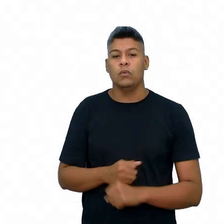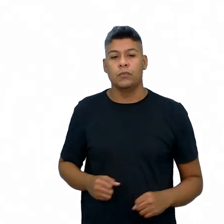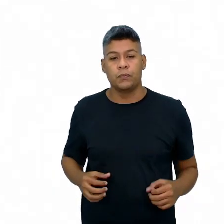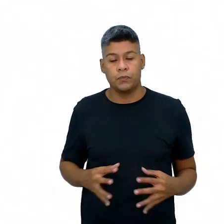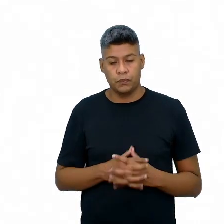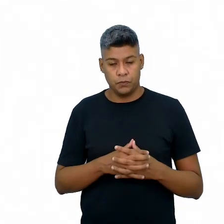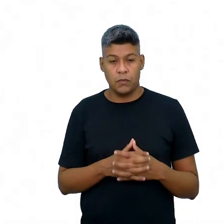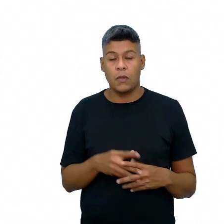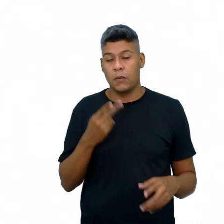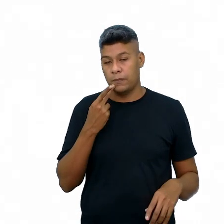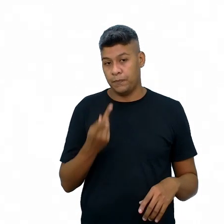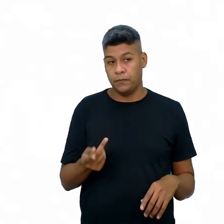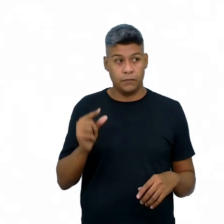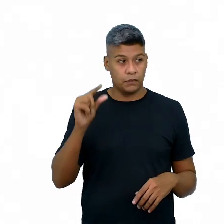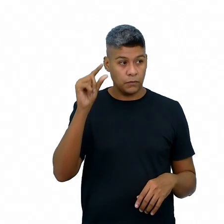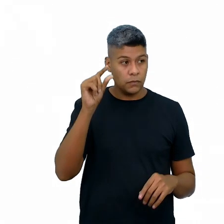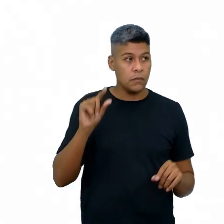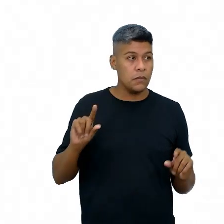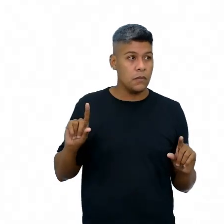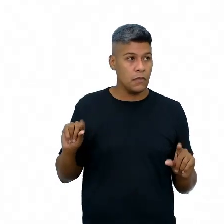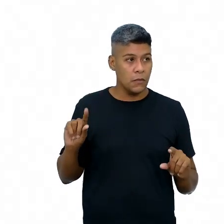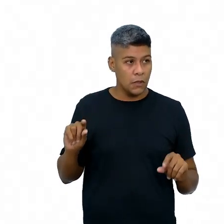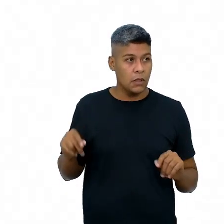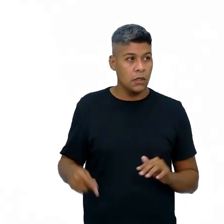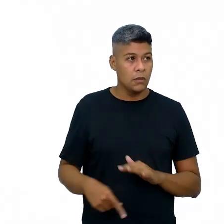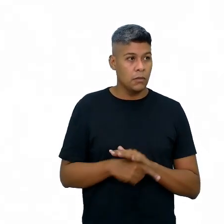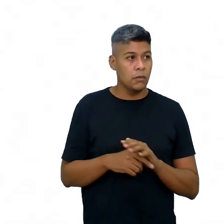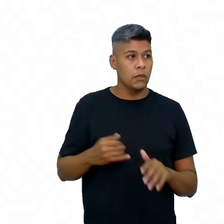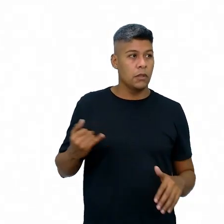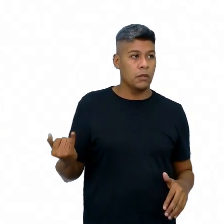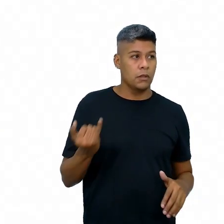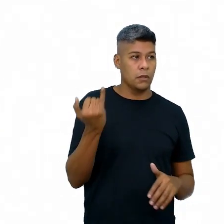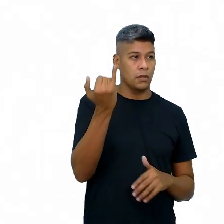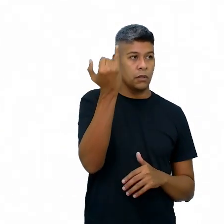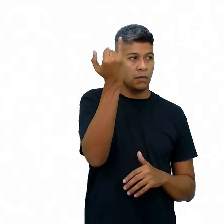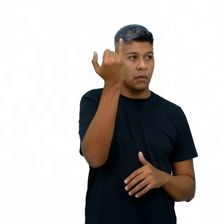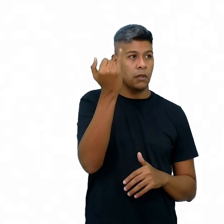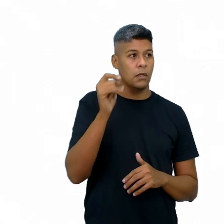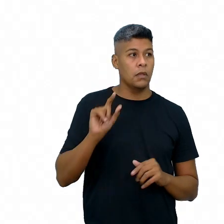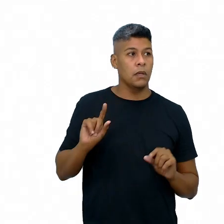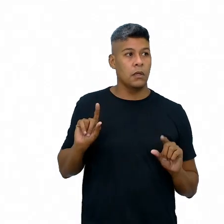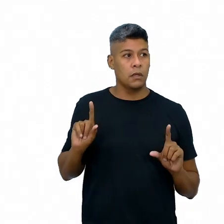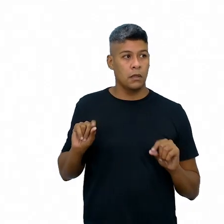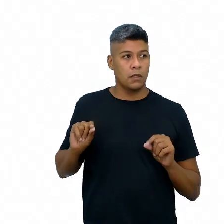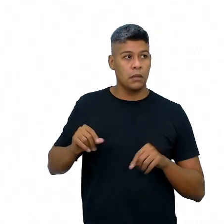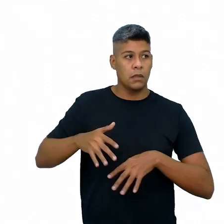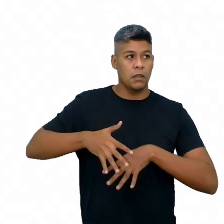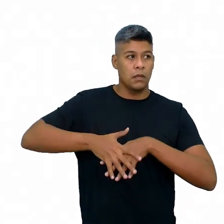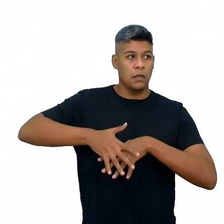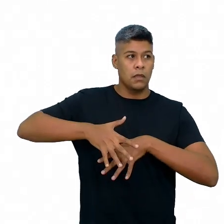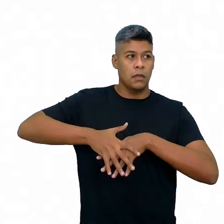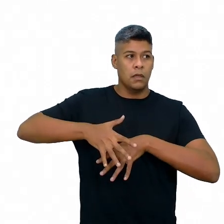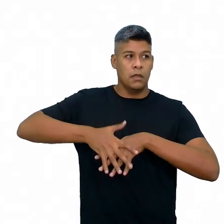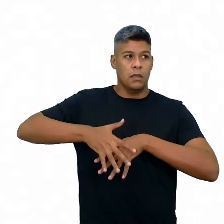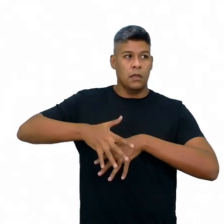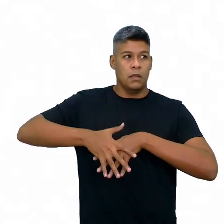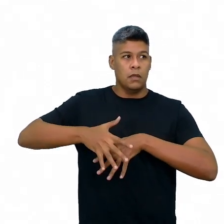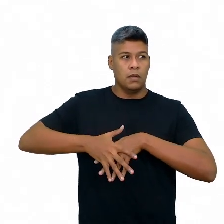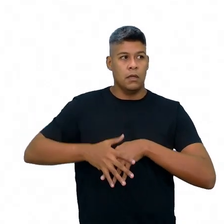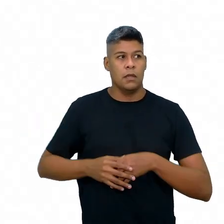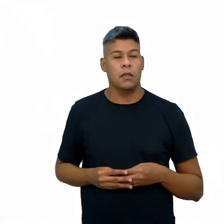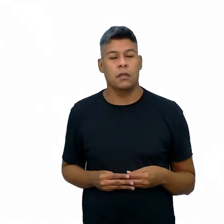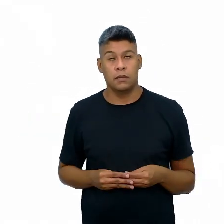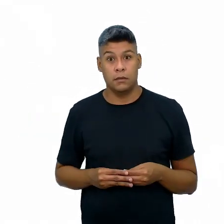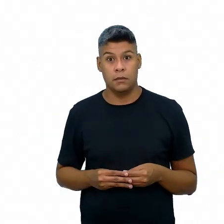Bom, falando um pouquinho, né, sobre a importância dessa matemática, dessa modelagem matemática, o